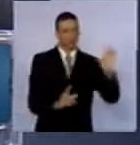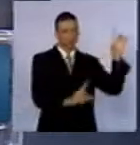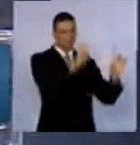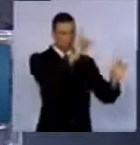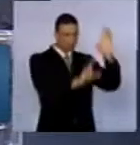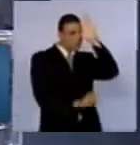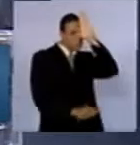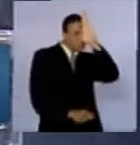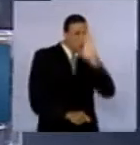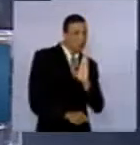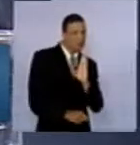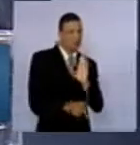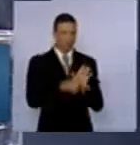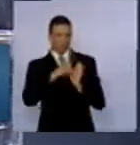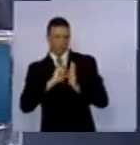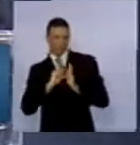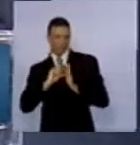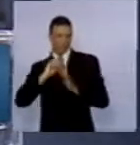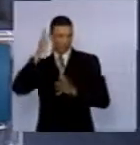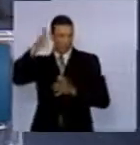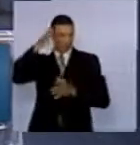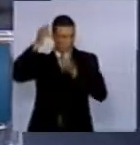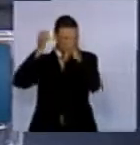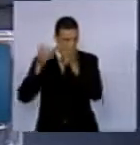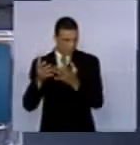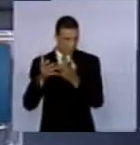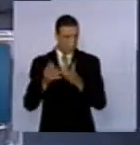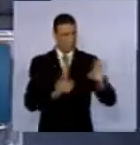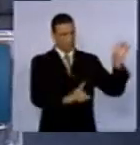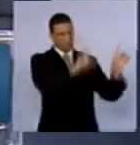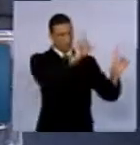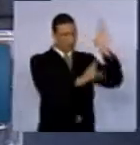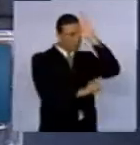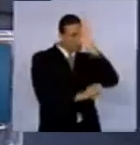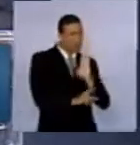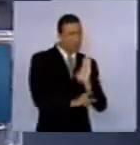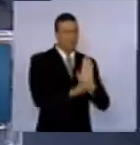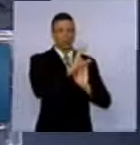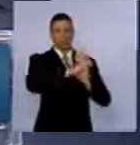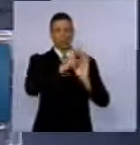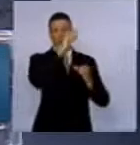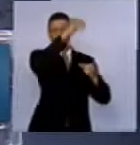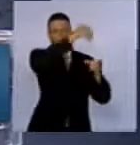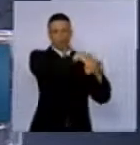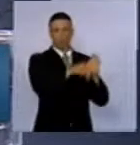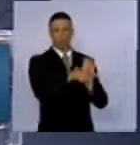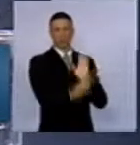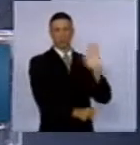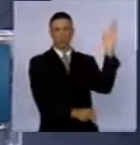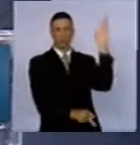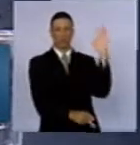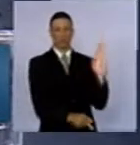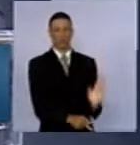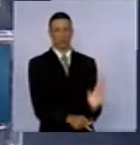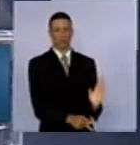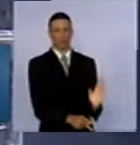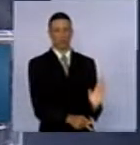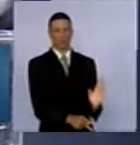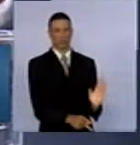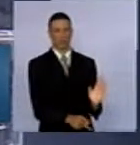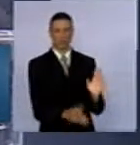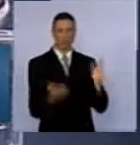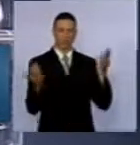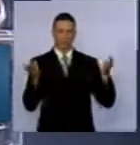por isso que eu tinha feito aquele preâmbulo anterior, quase todo o seu conteúdo é produzido no mercado nacional, no Brasil. Então, dada